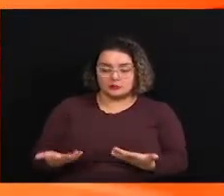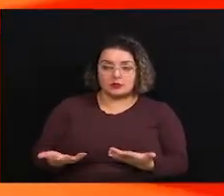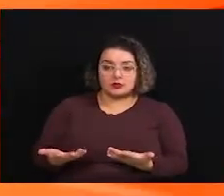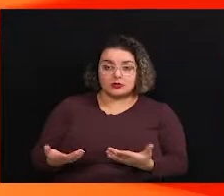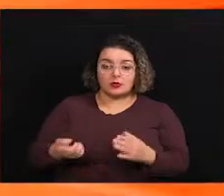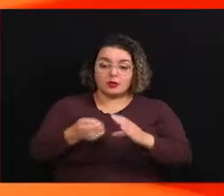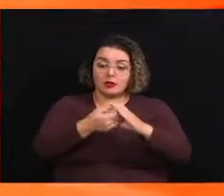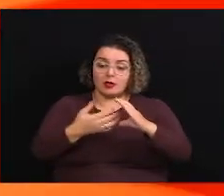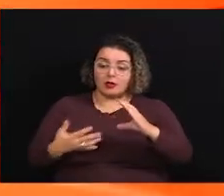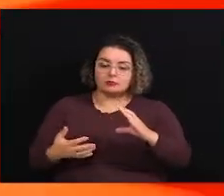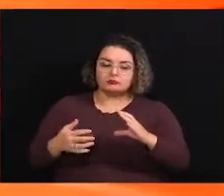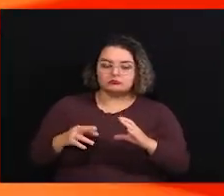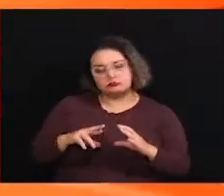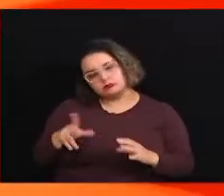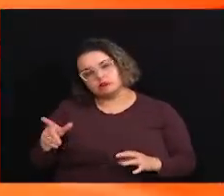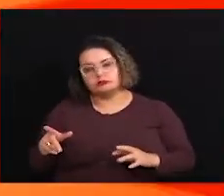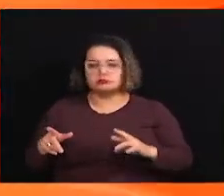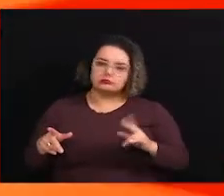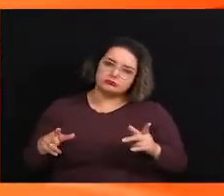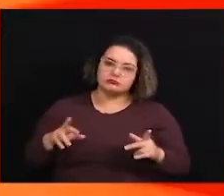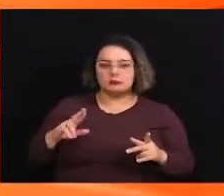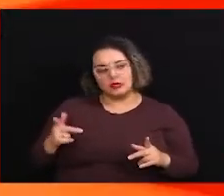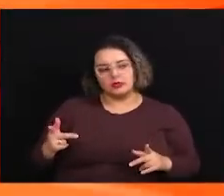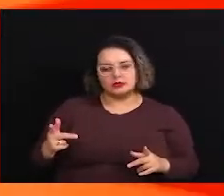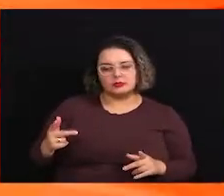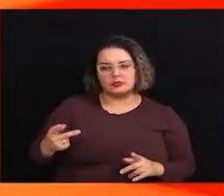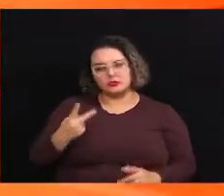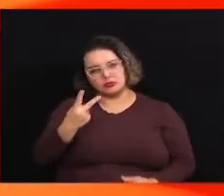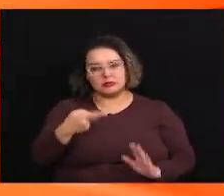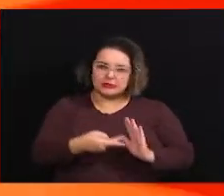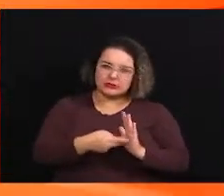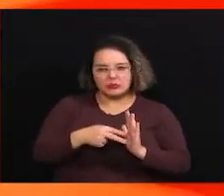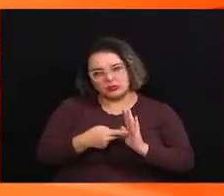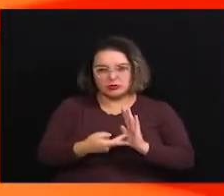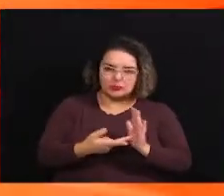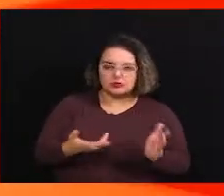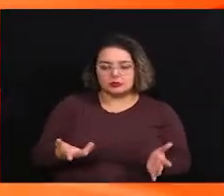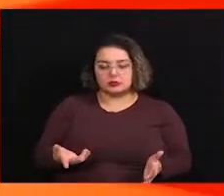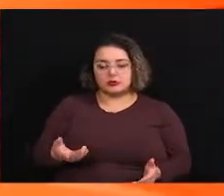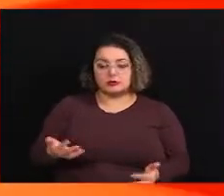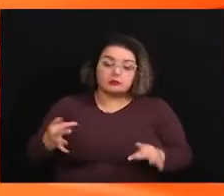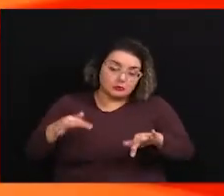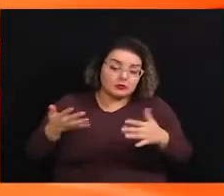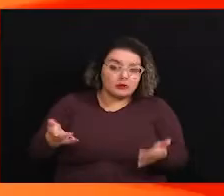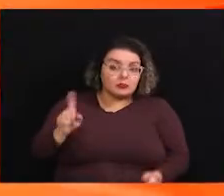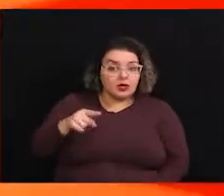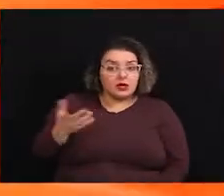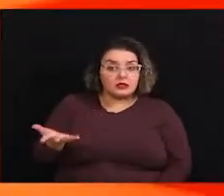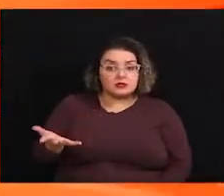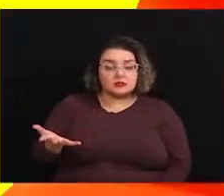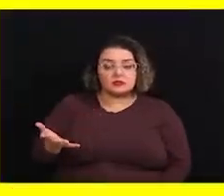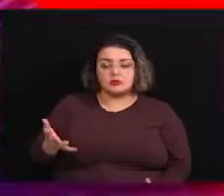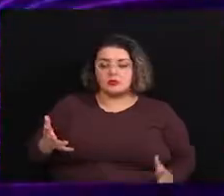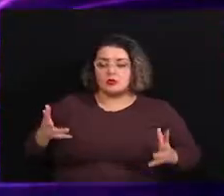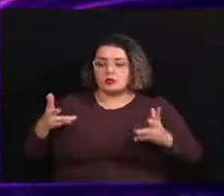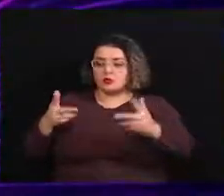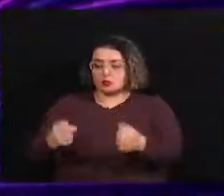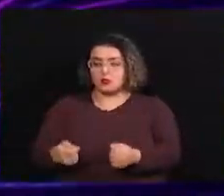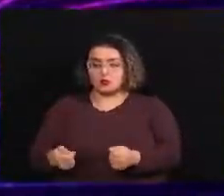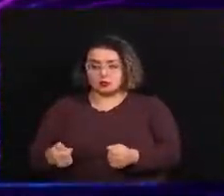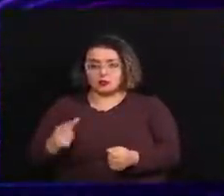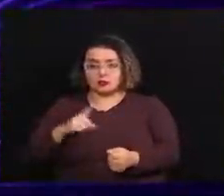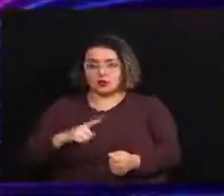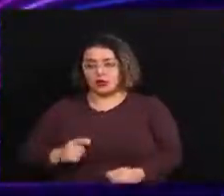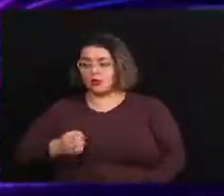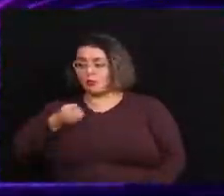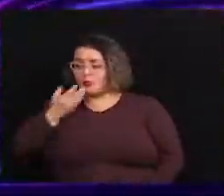essas características um pouco ambíguas, né? Porque no final das contas é isso, né? Todo mundo tem